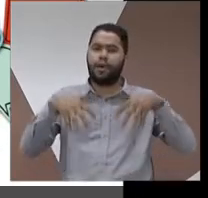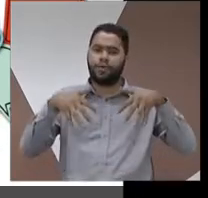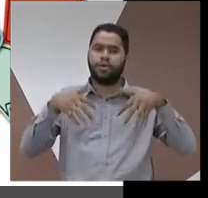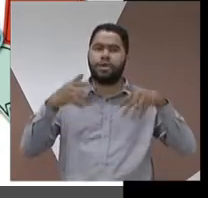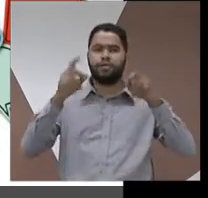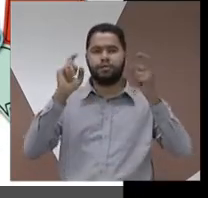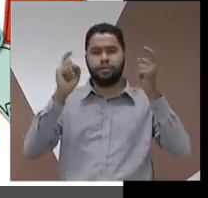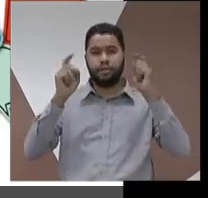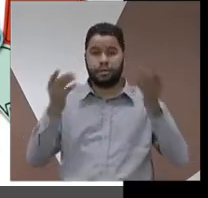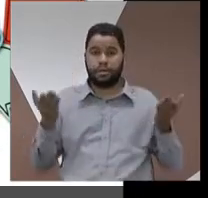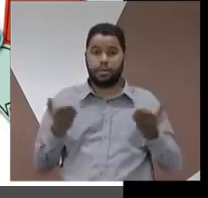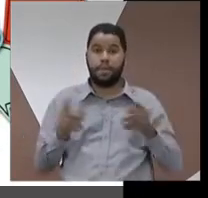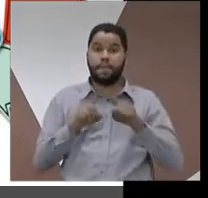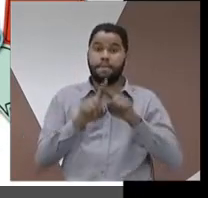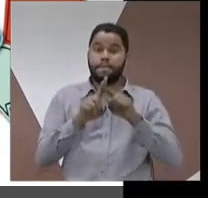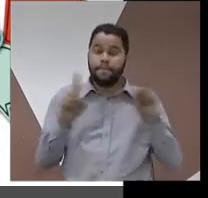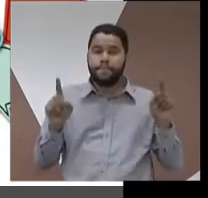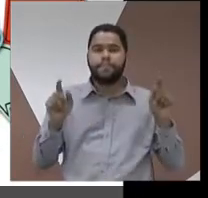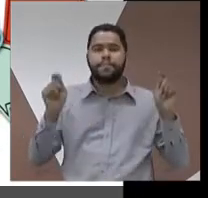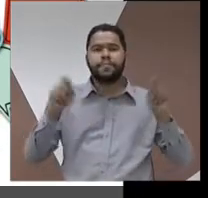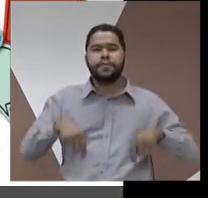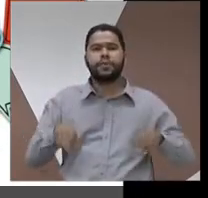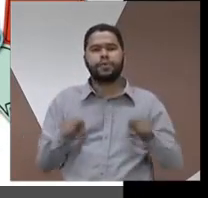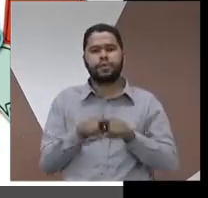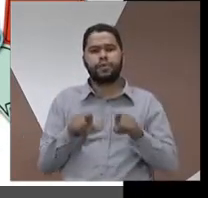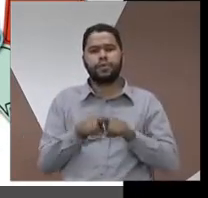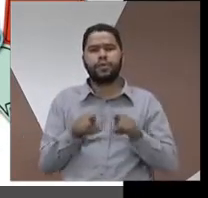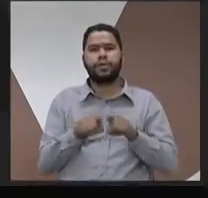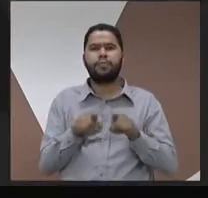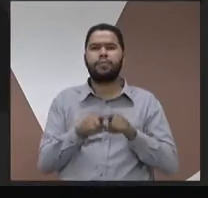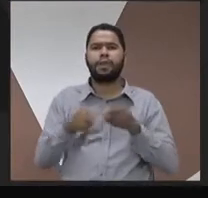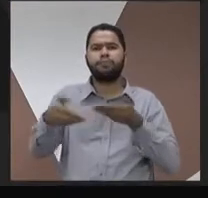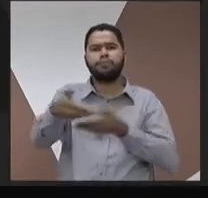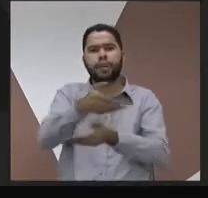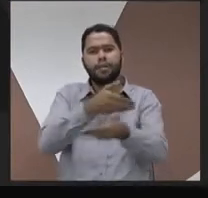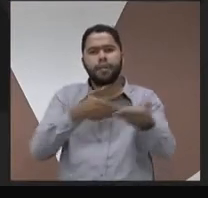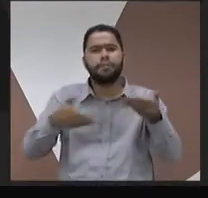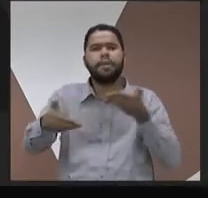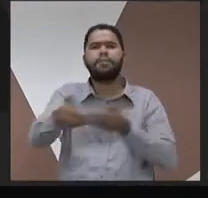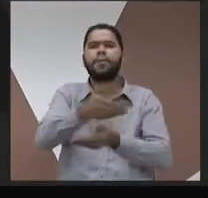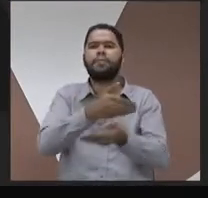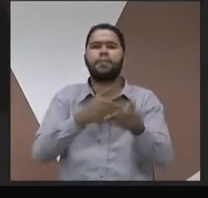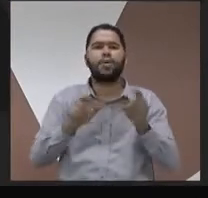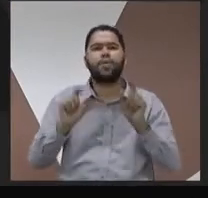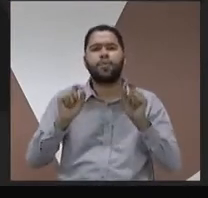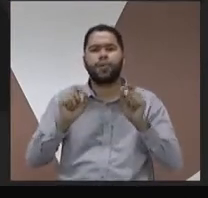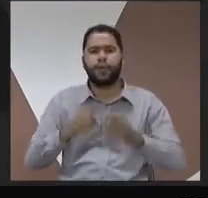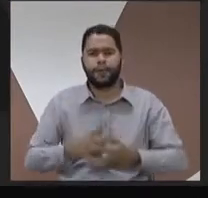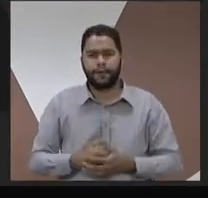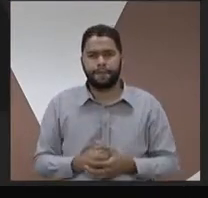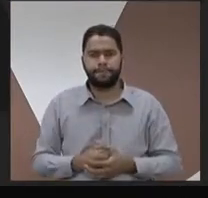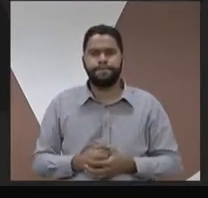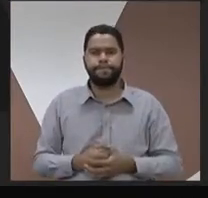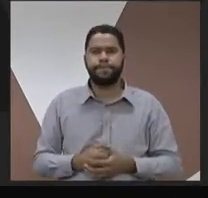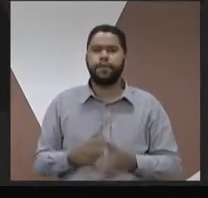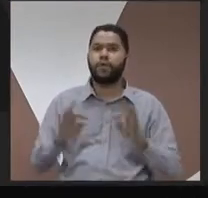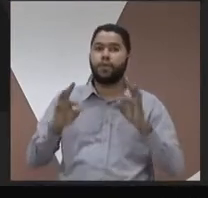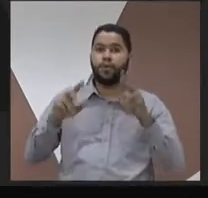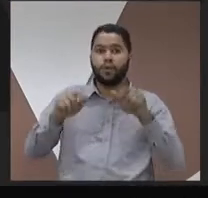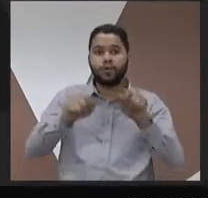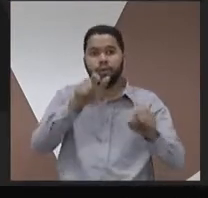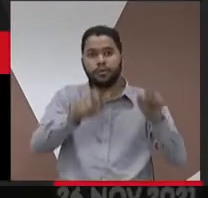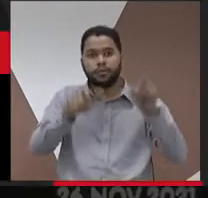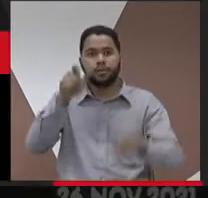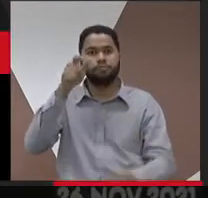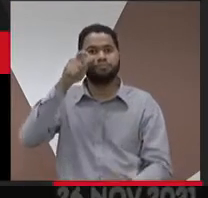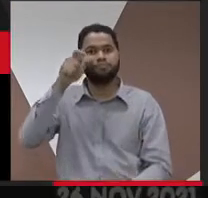para que pudéssemos também ter uma interlocução qualificada com todos os interessados,